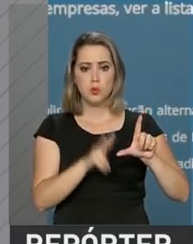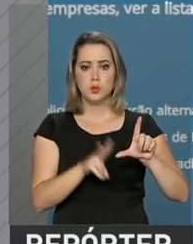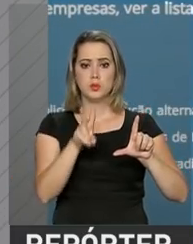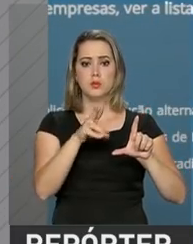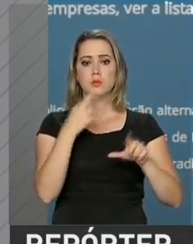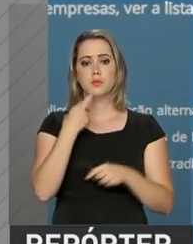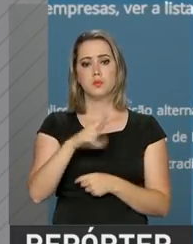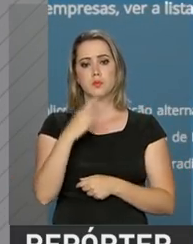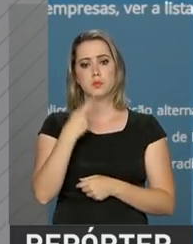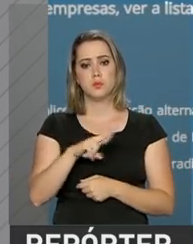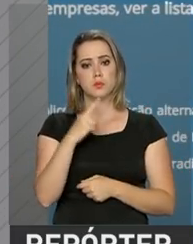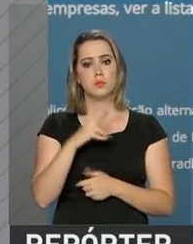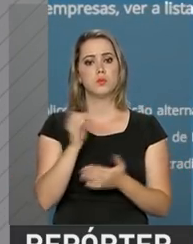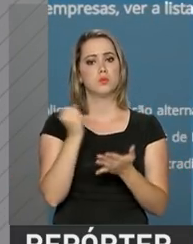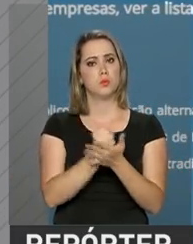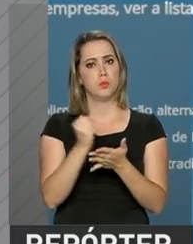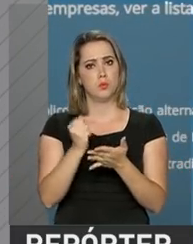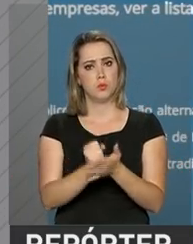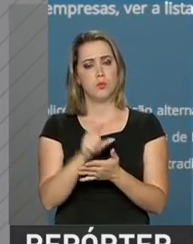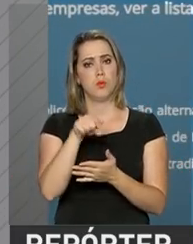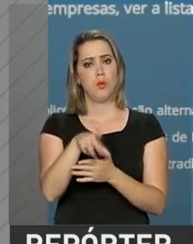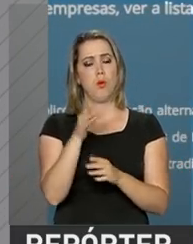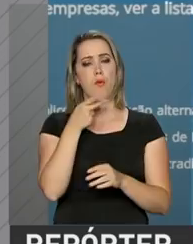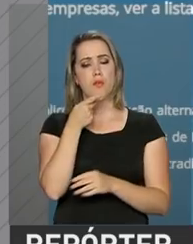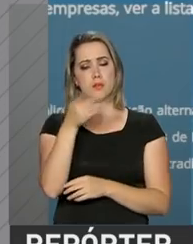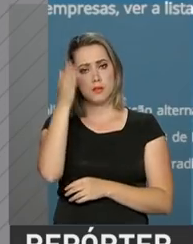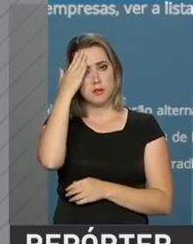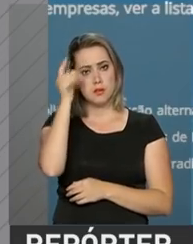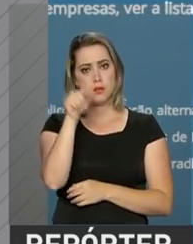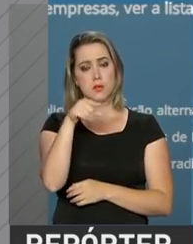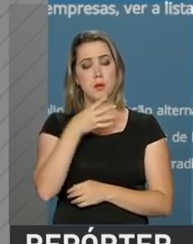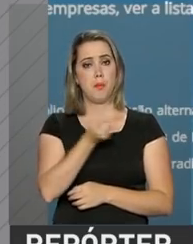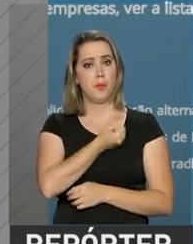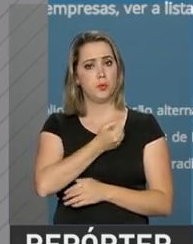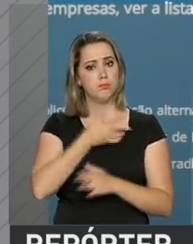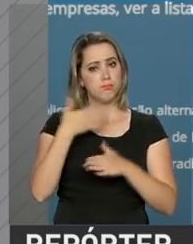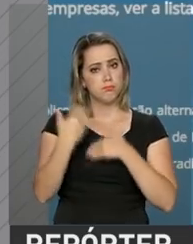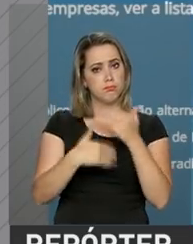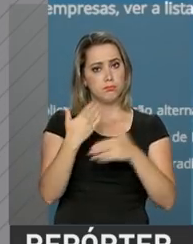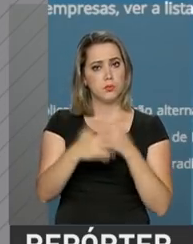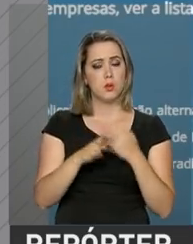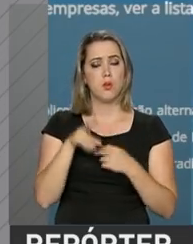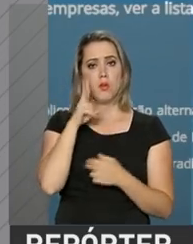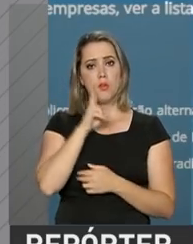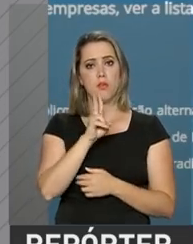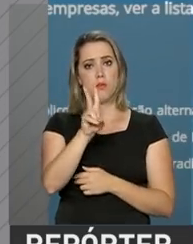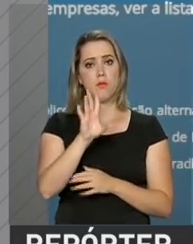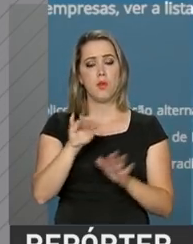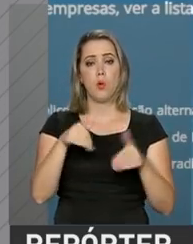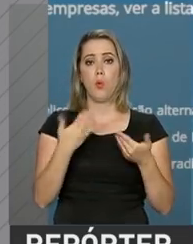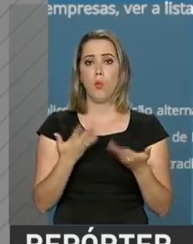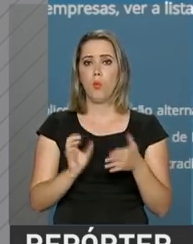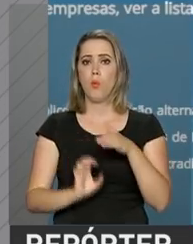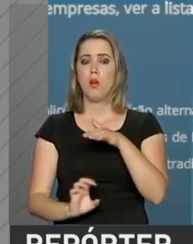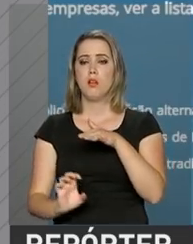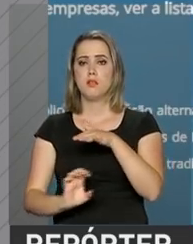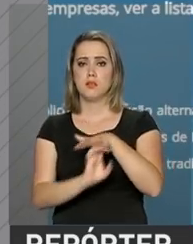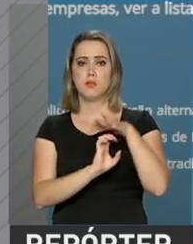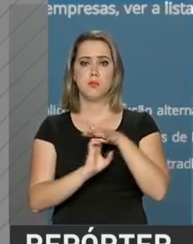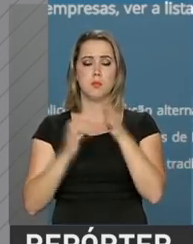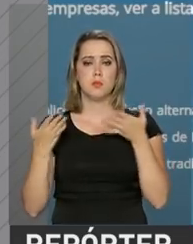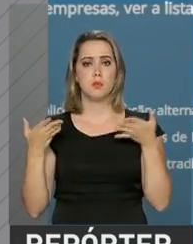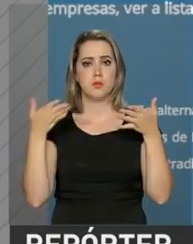reclamações registradas consultar os indicadores de desempenho e ver a lista das companhias participantes